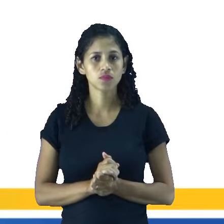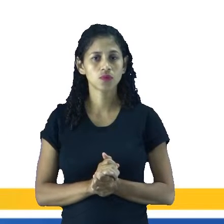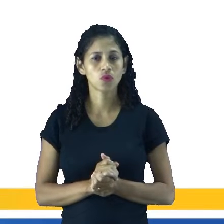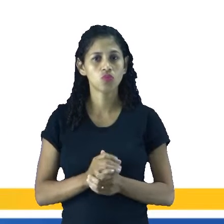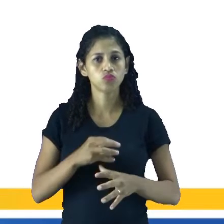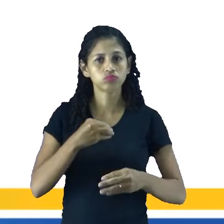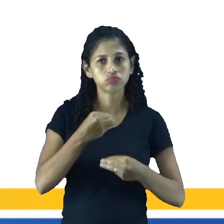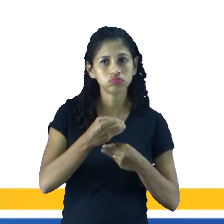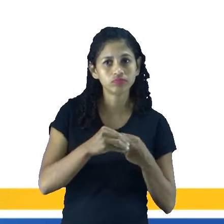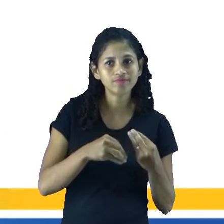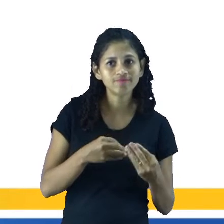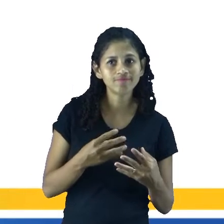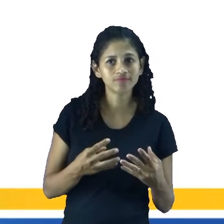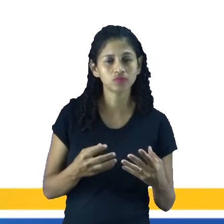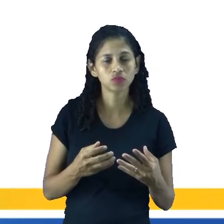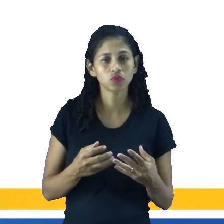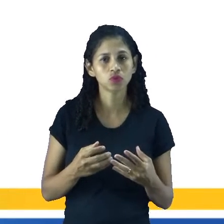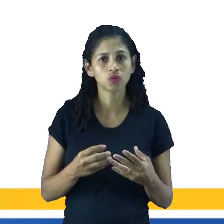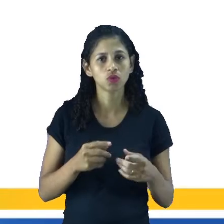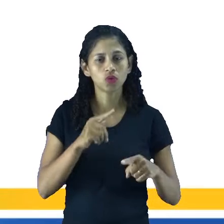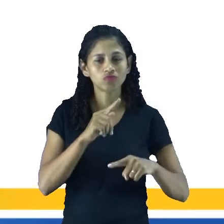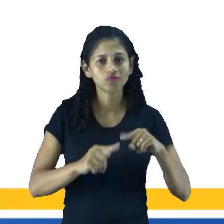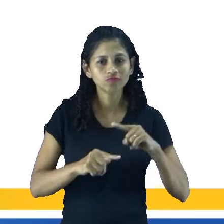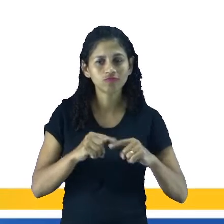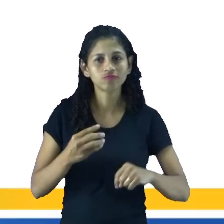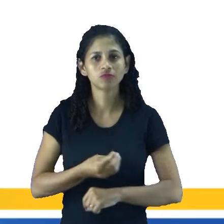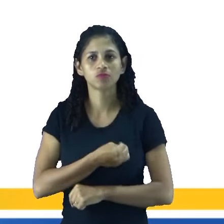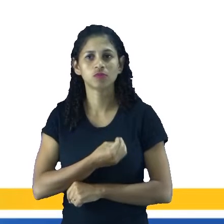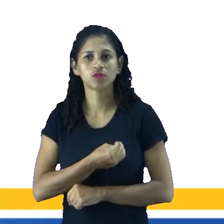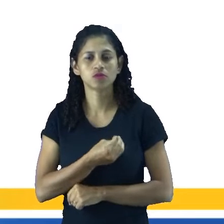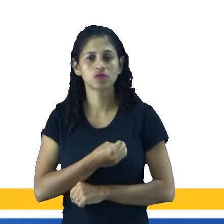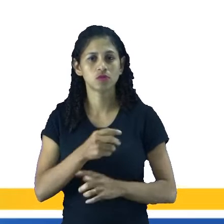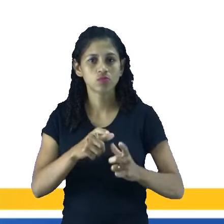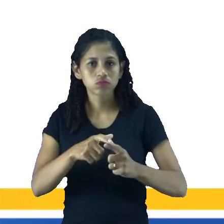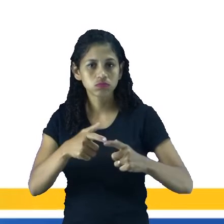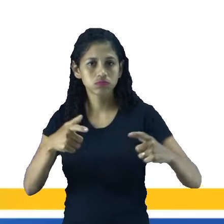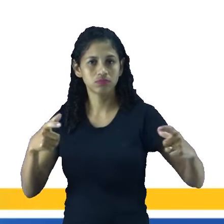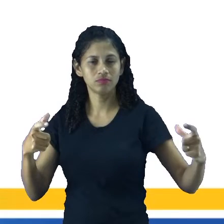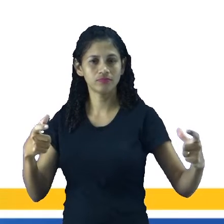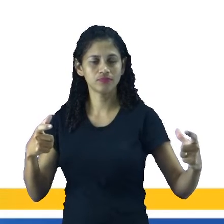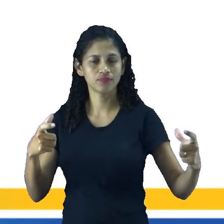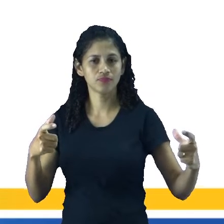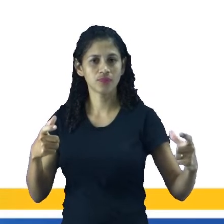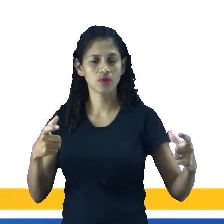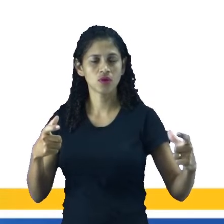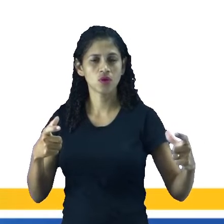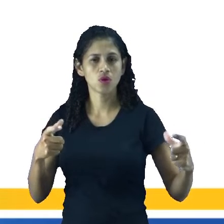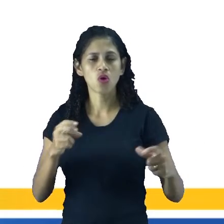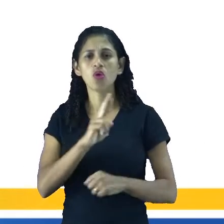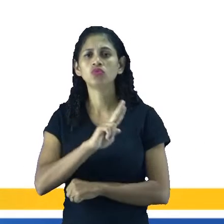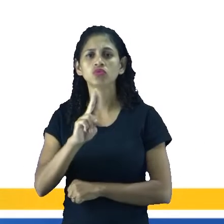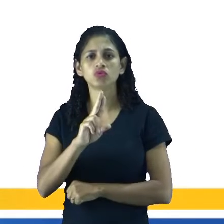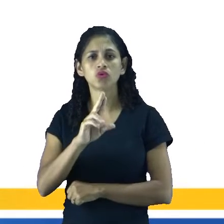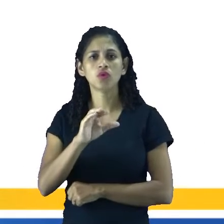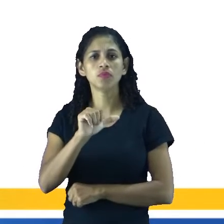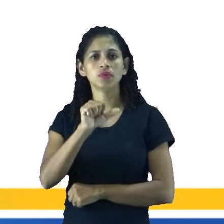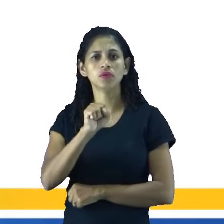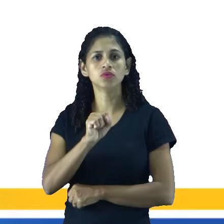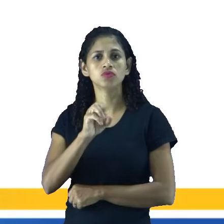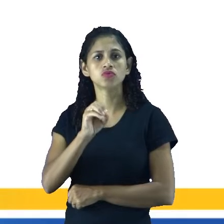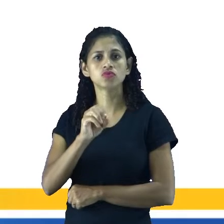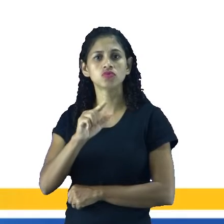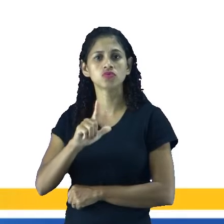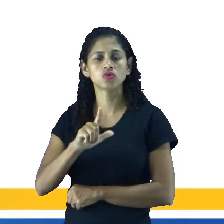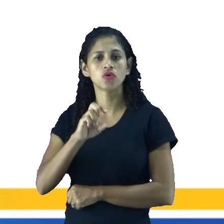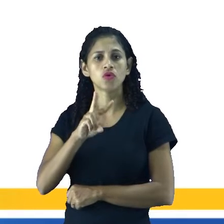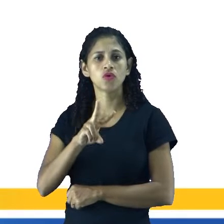solução, o material presente em maior quantidade, como vocês podem ver aí, é o que a gente chama de solvente.